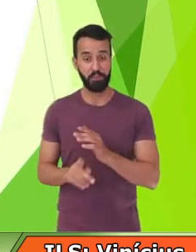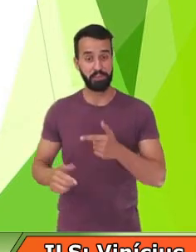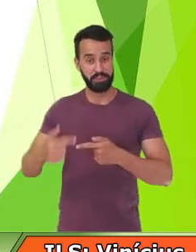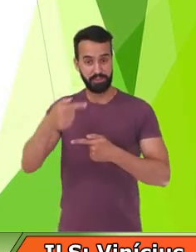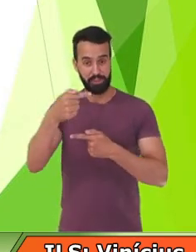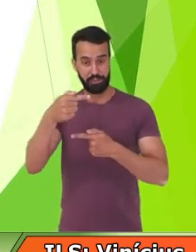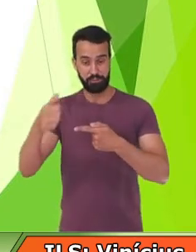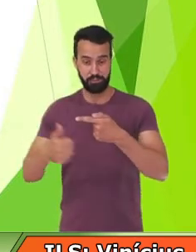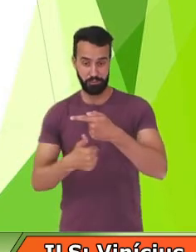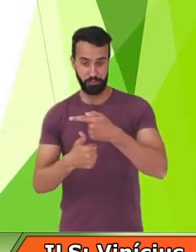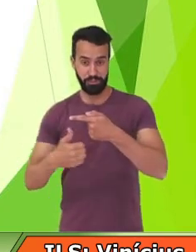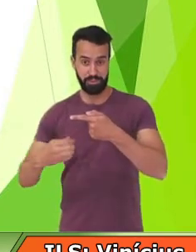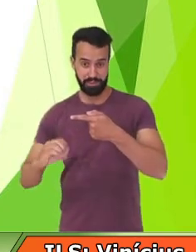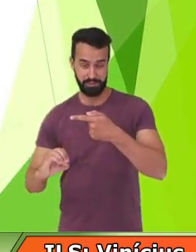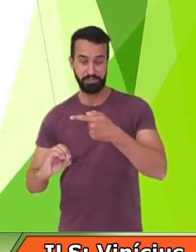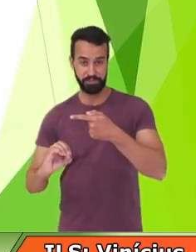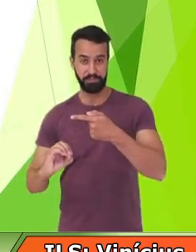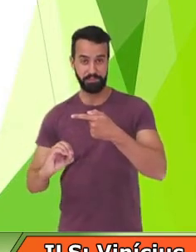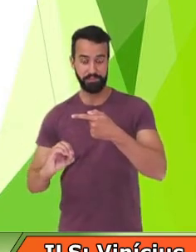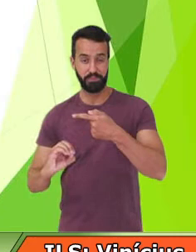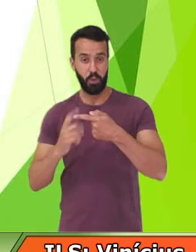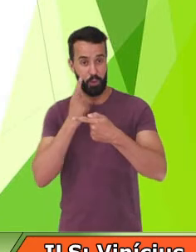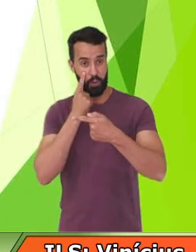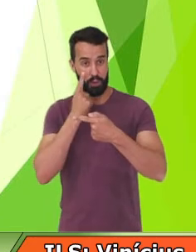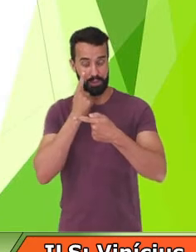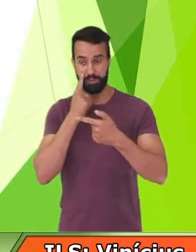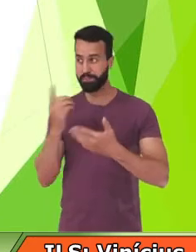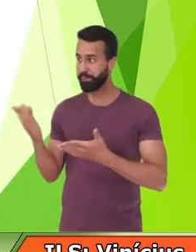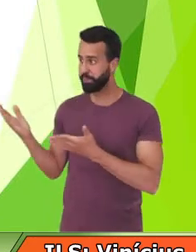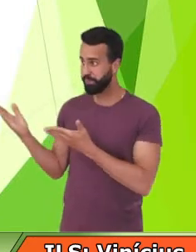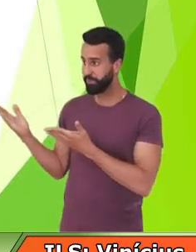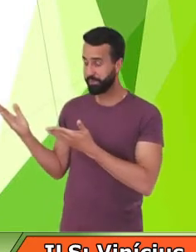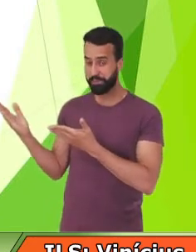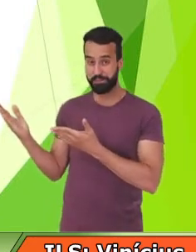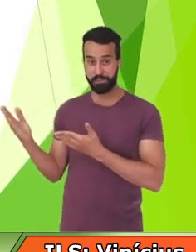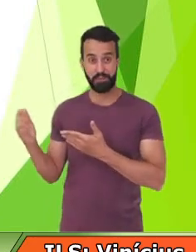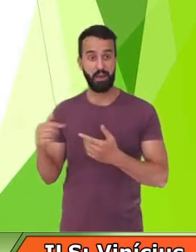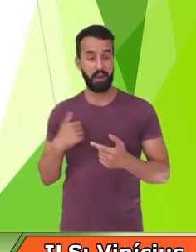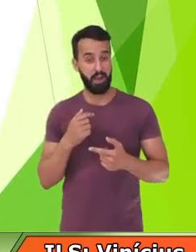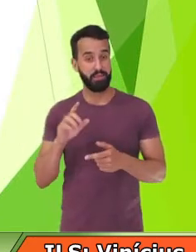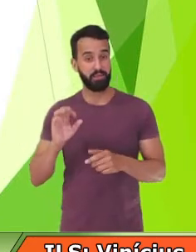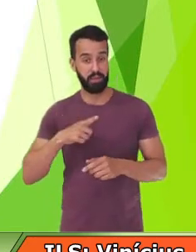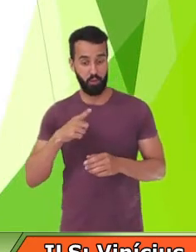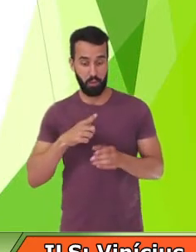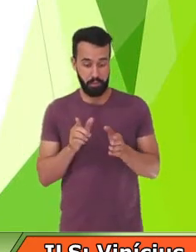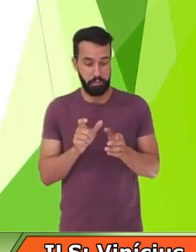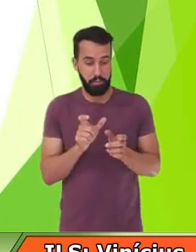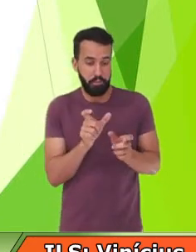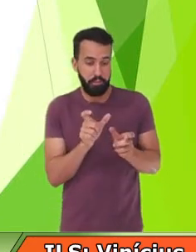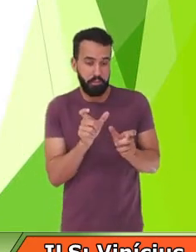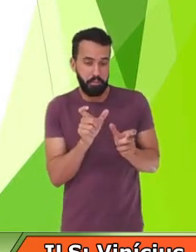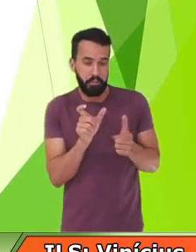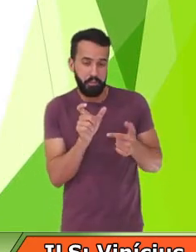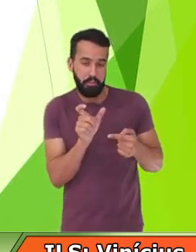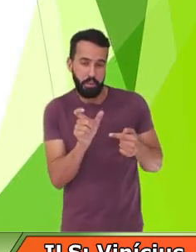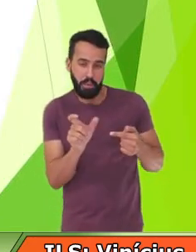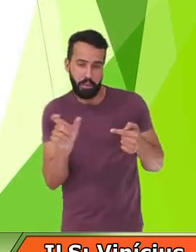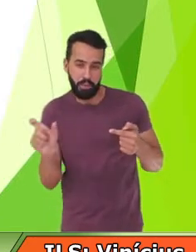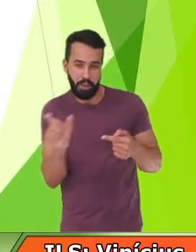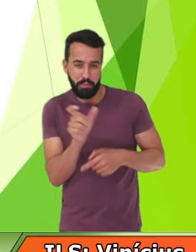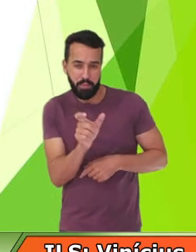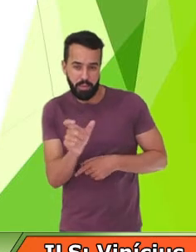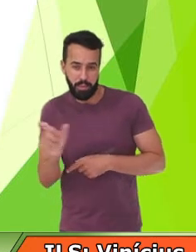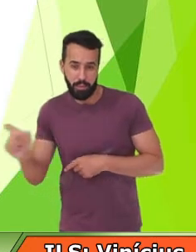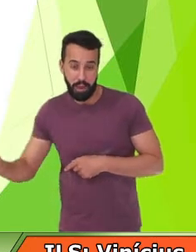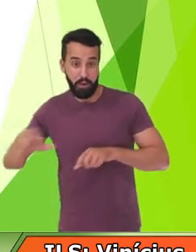fração 7 décimos. Relembrando, fração representa parte de um todo ou partes